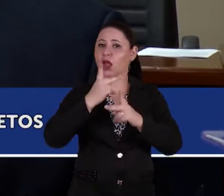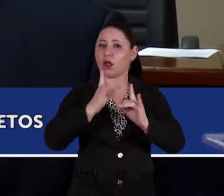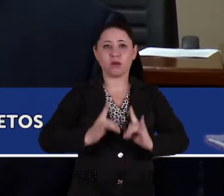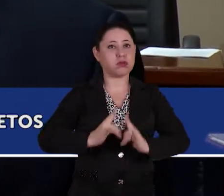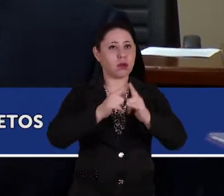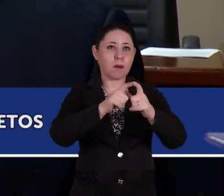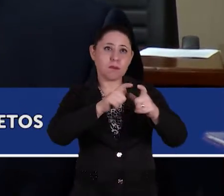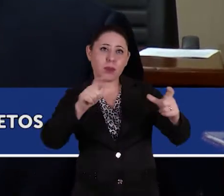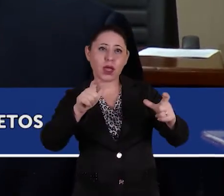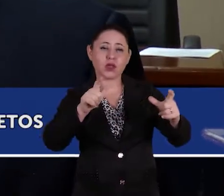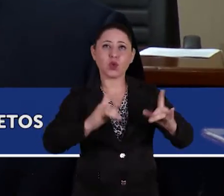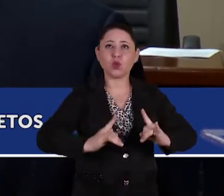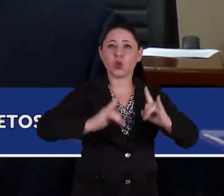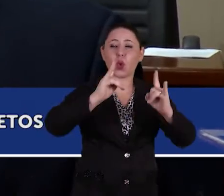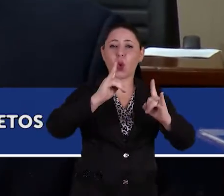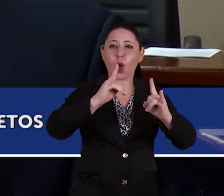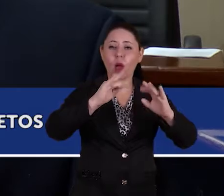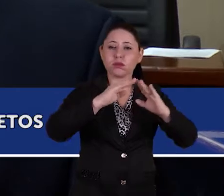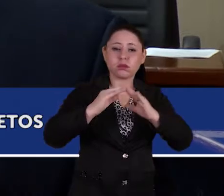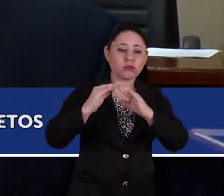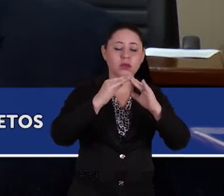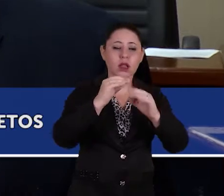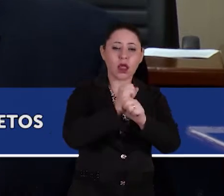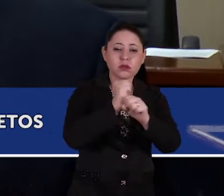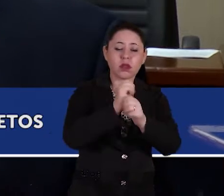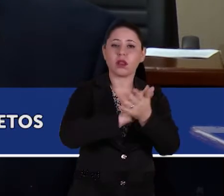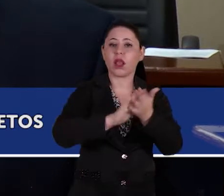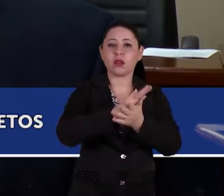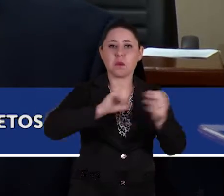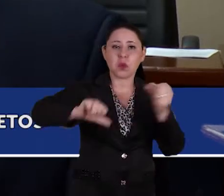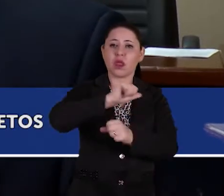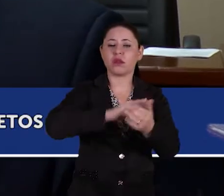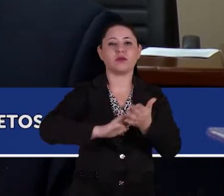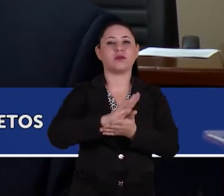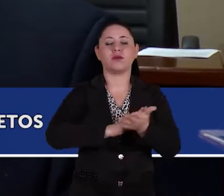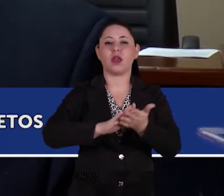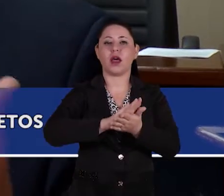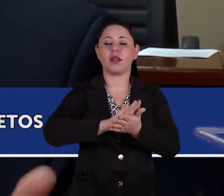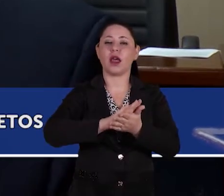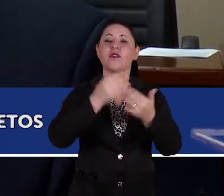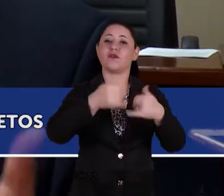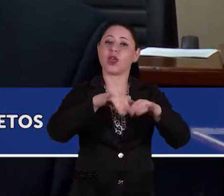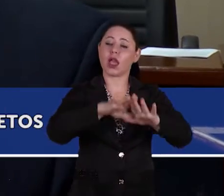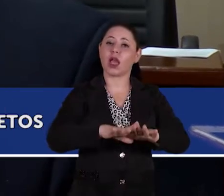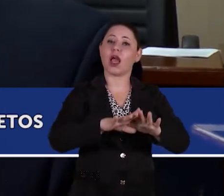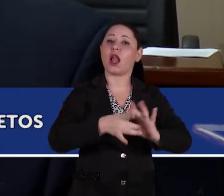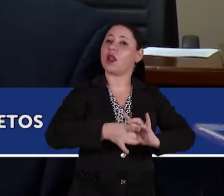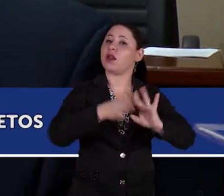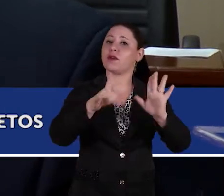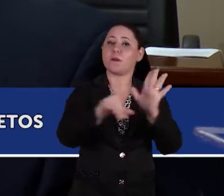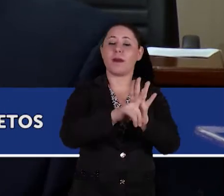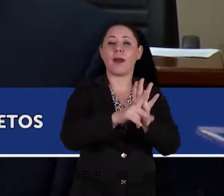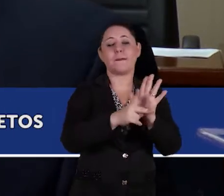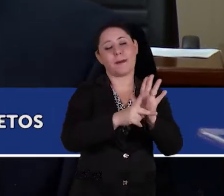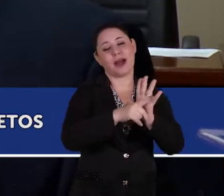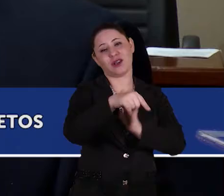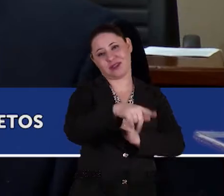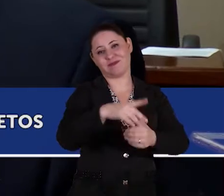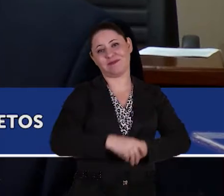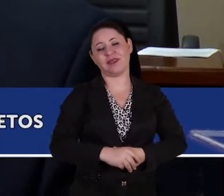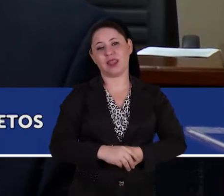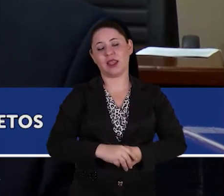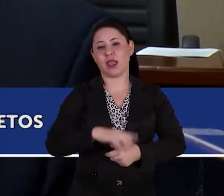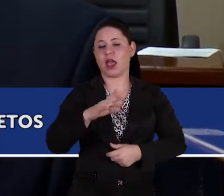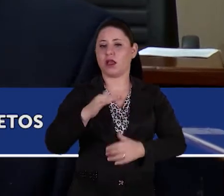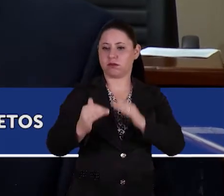não aumentou a edificação, que ele não teve grandes alterações e daí permanece a licença que ele teve. Então, é